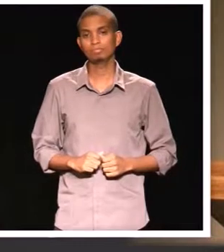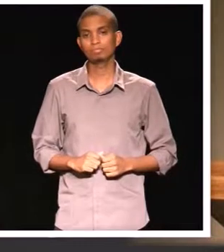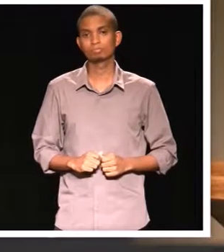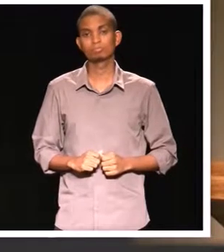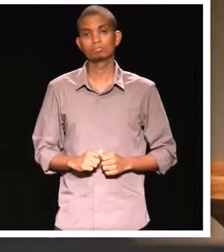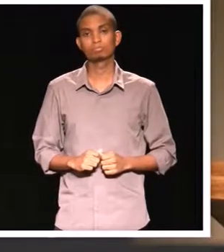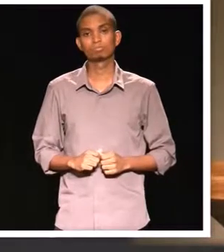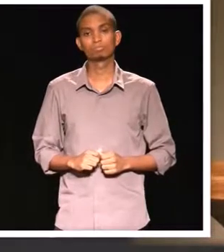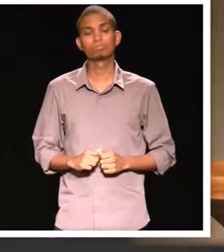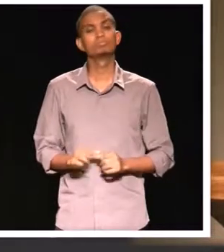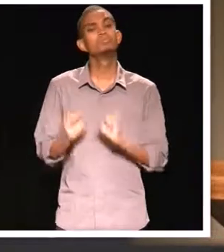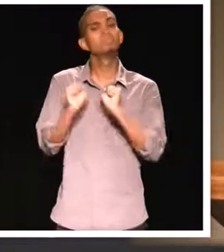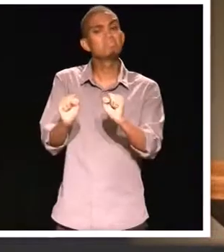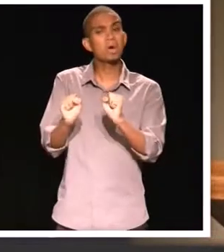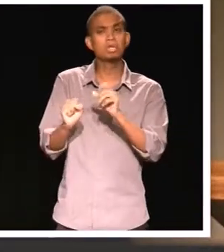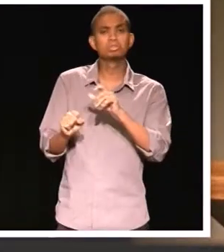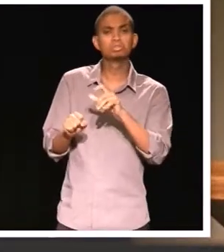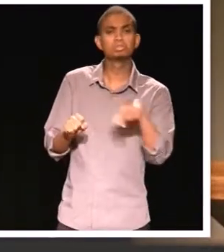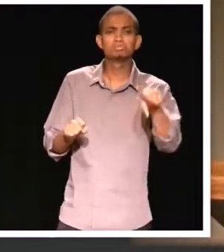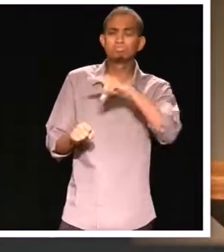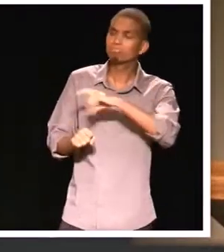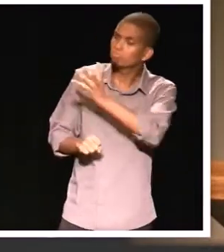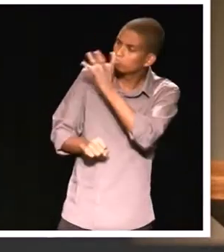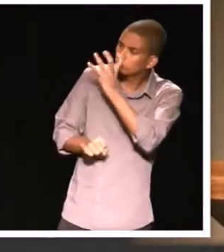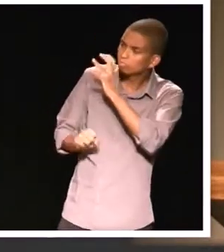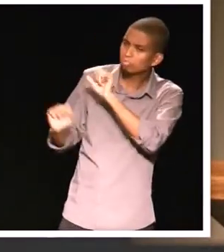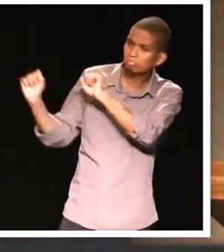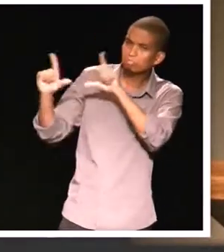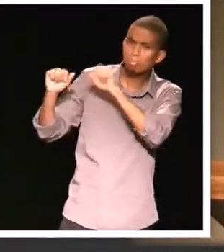que essa apresentação